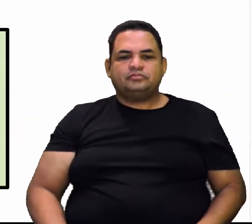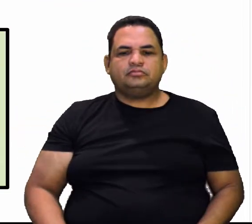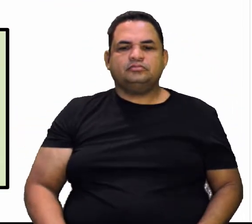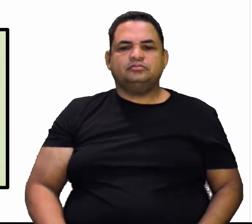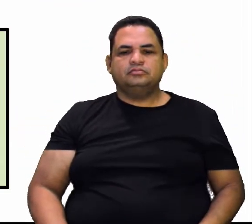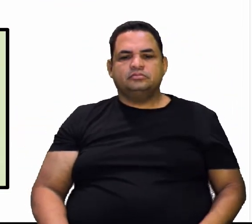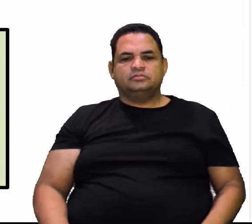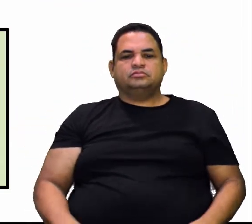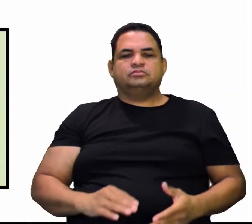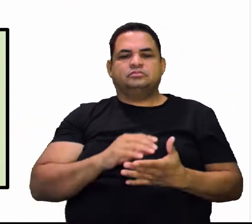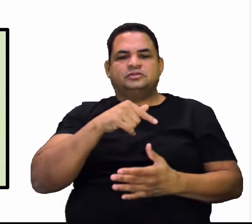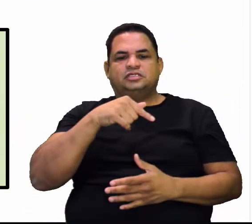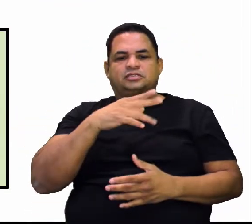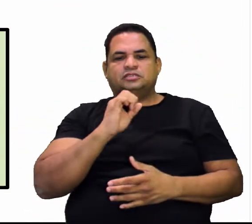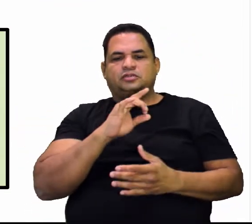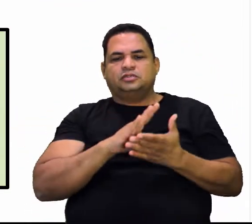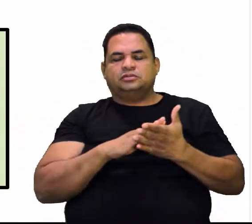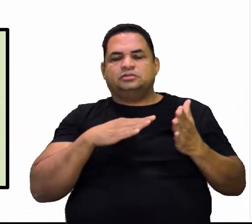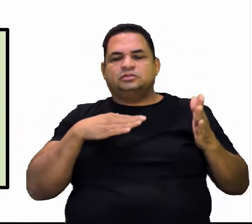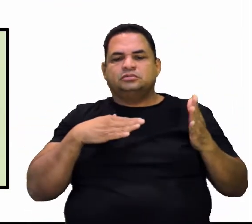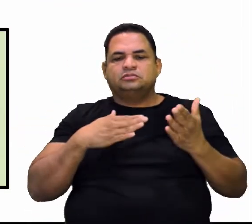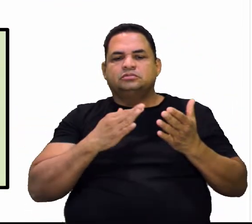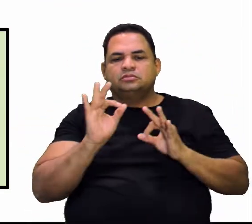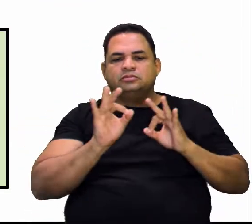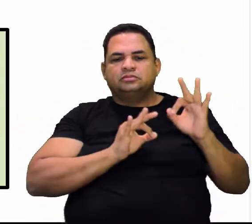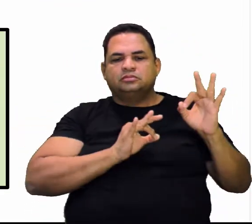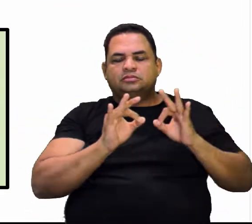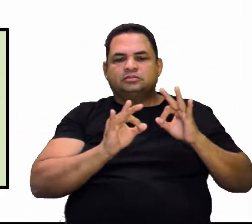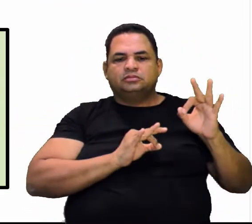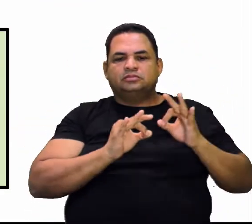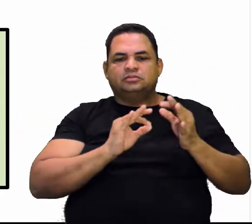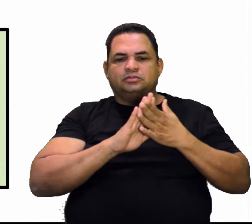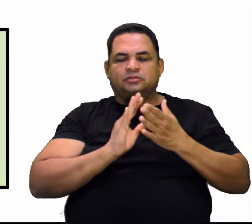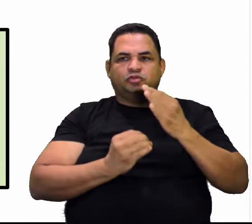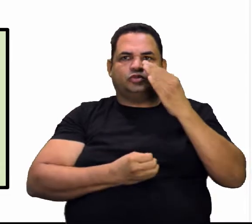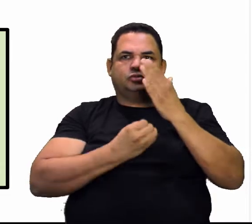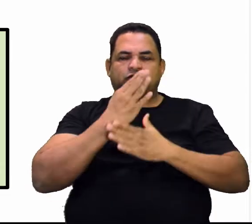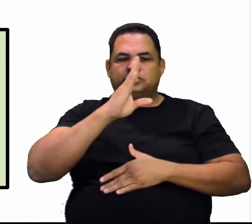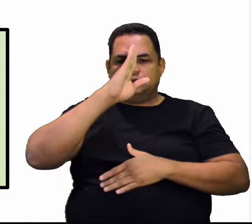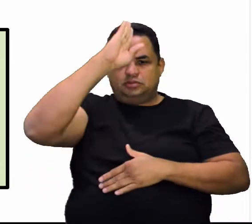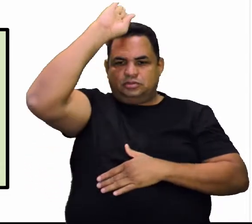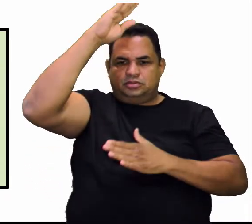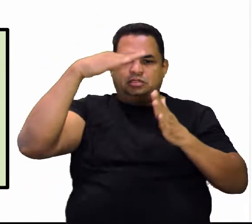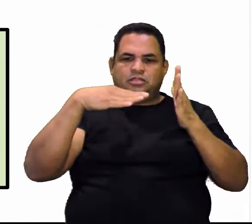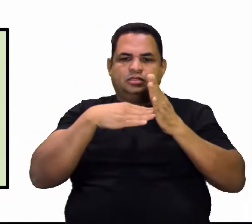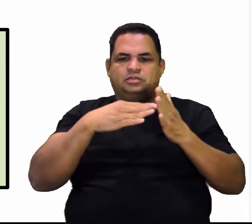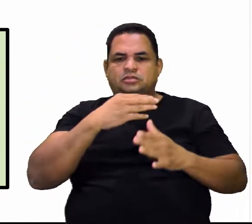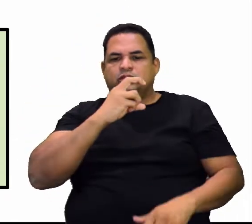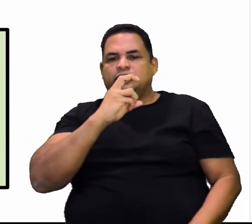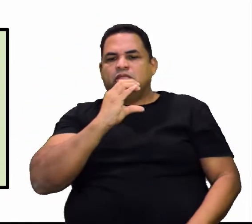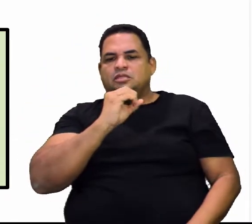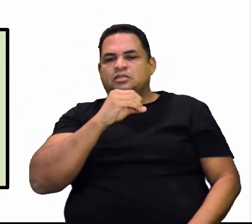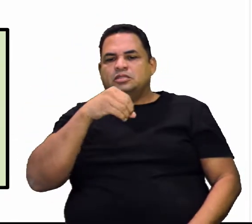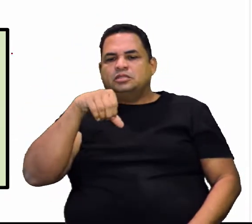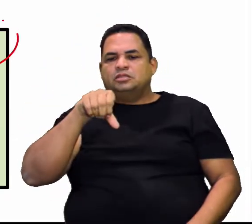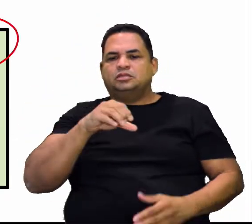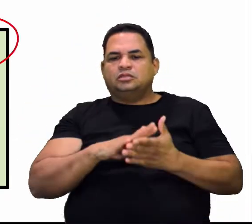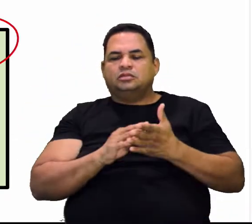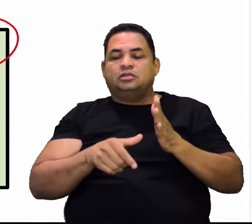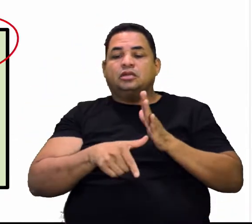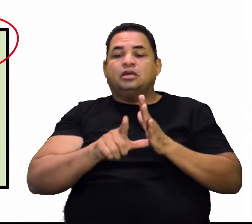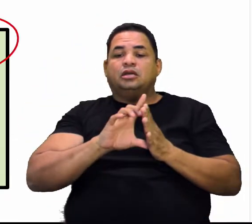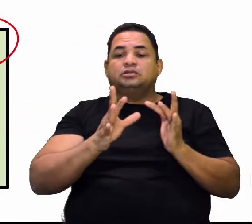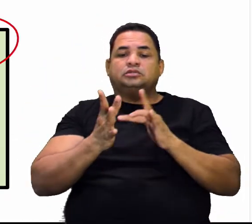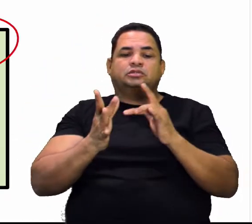monarquia ela vai de 753, da formação de Roma ali, ó, até 509